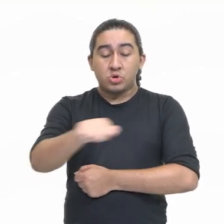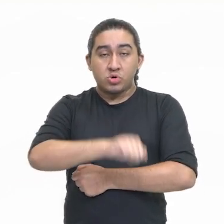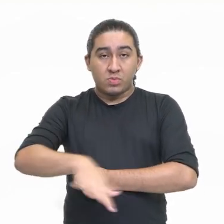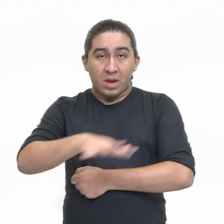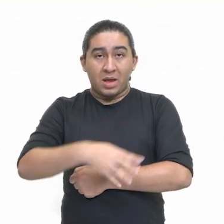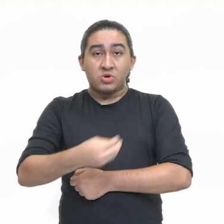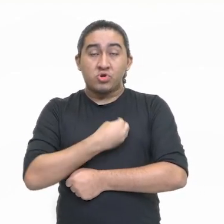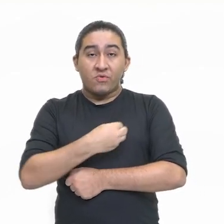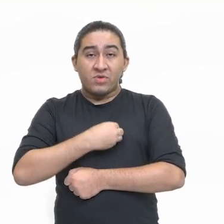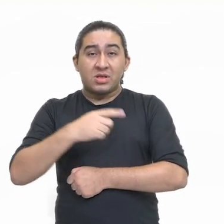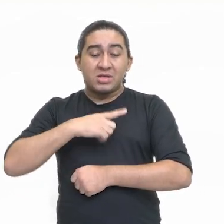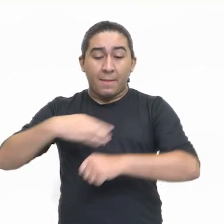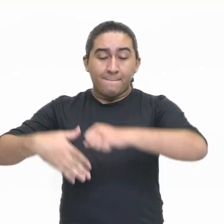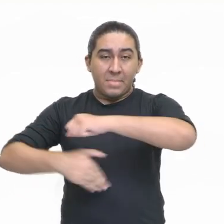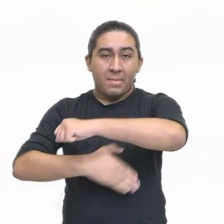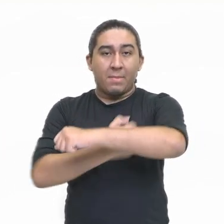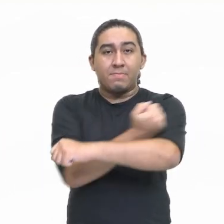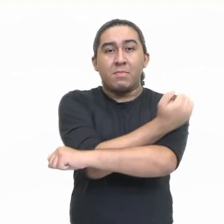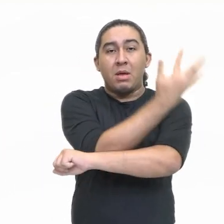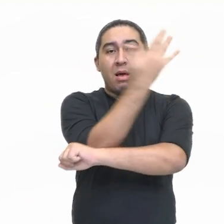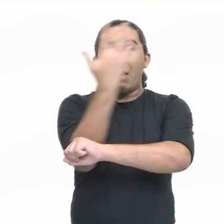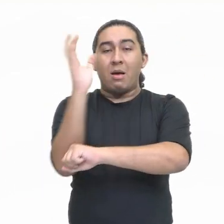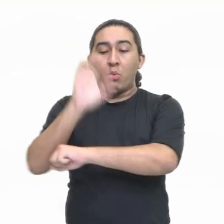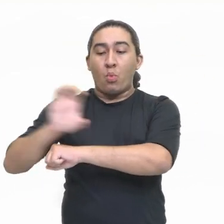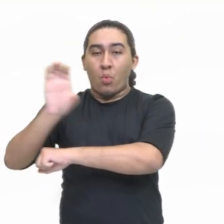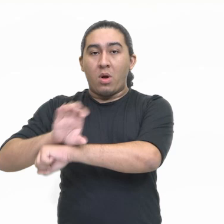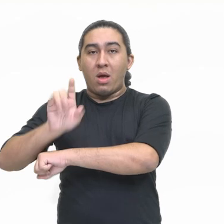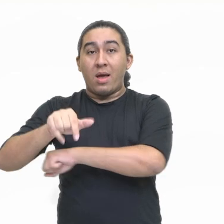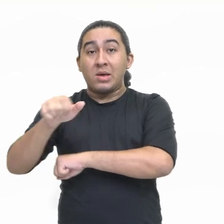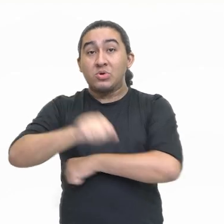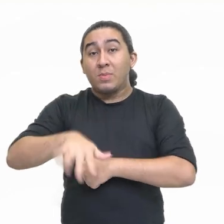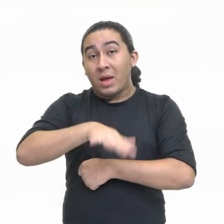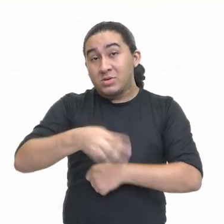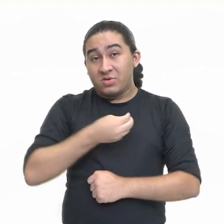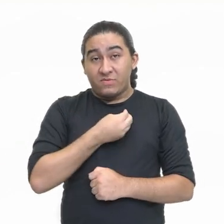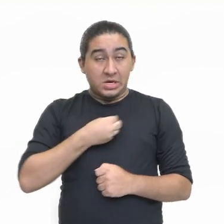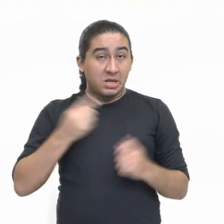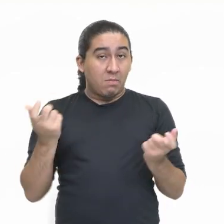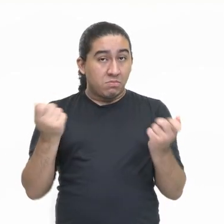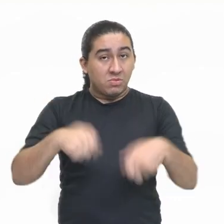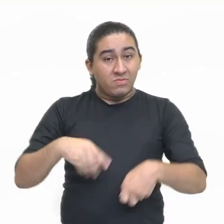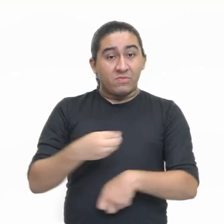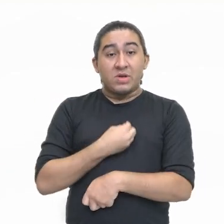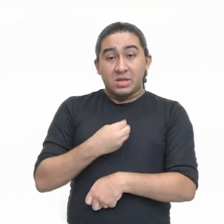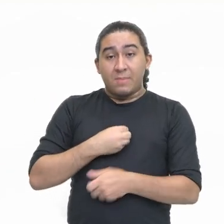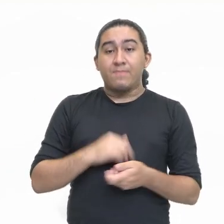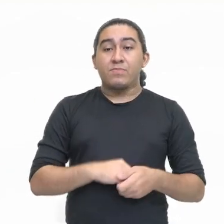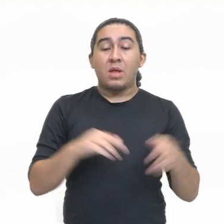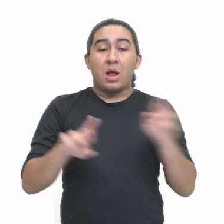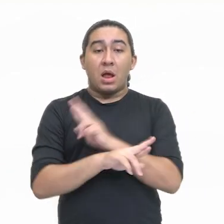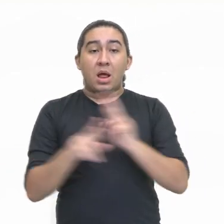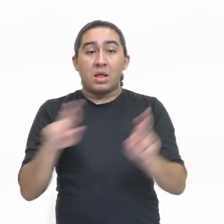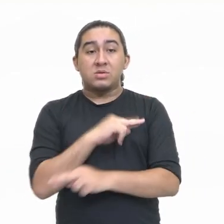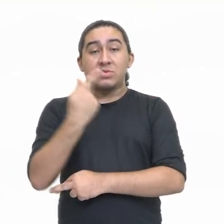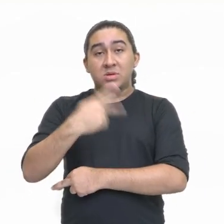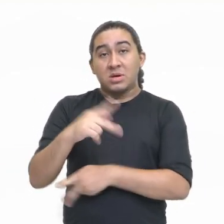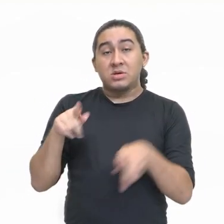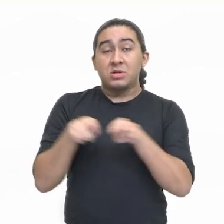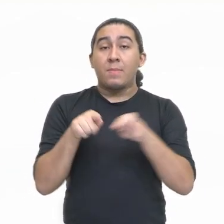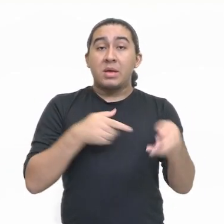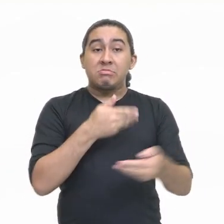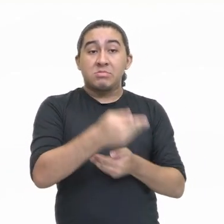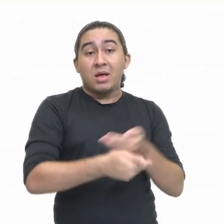vivos que habitam uma determinada área as relações entre eles e a